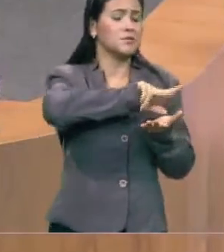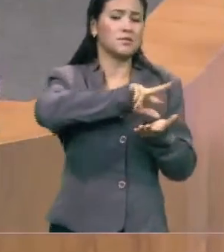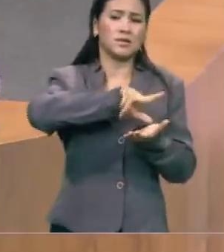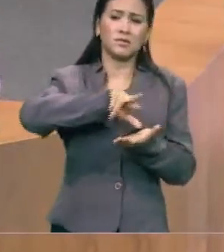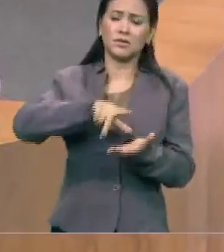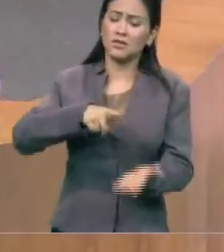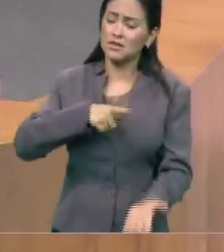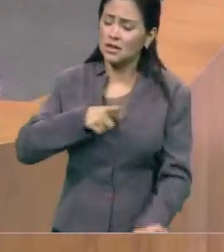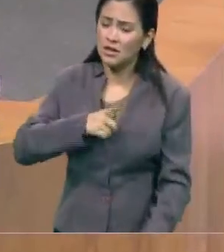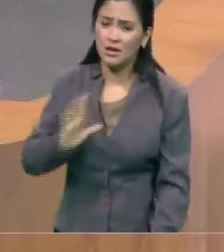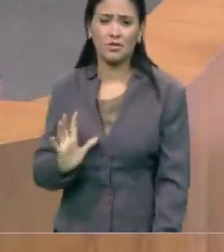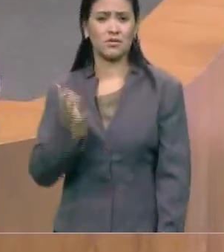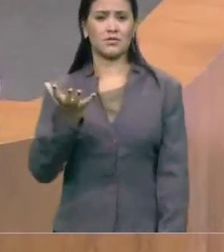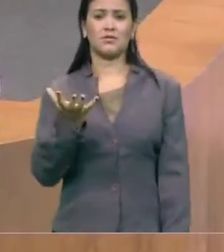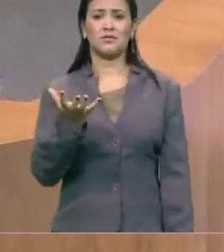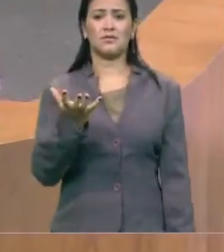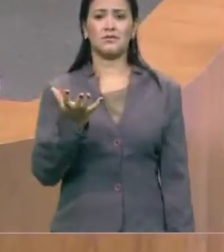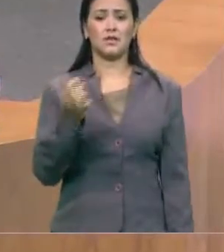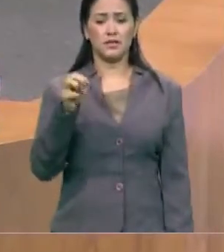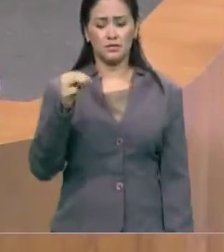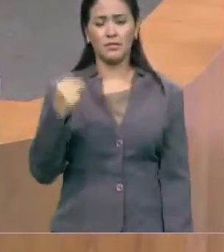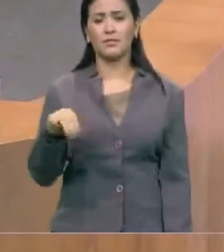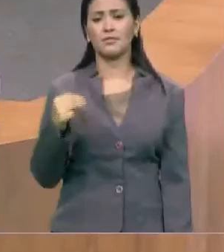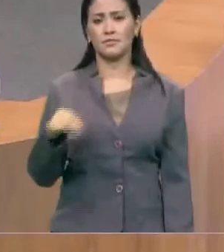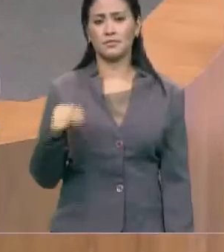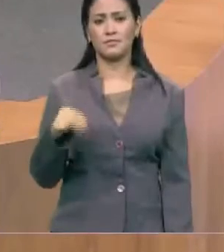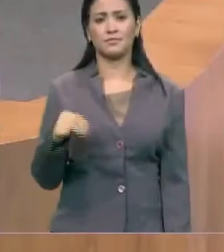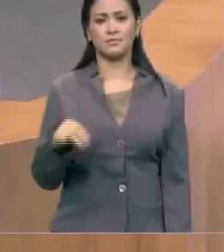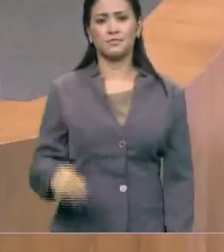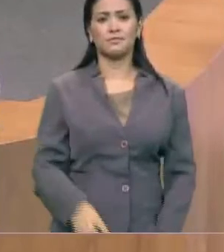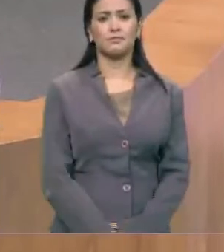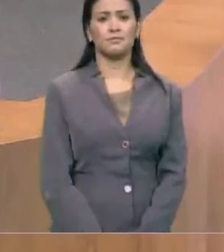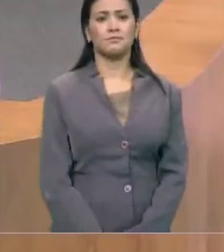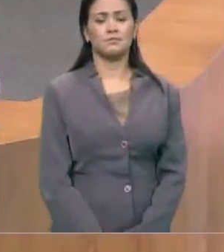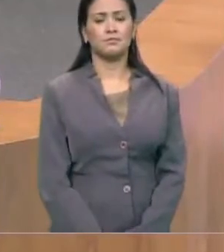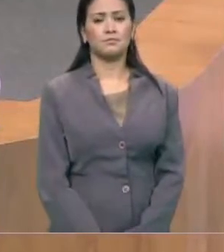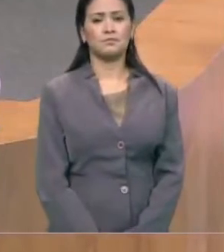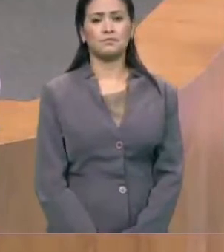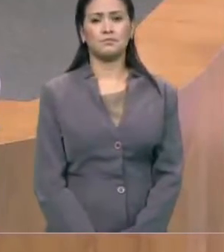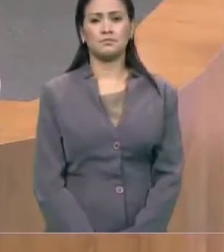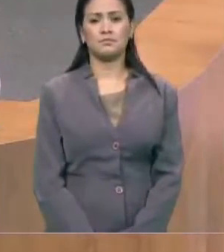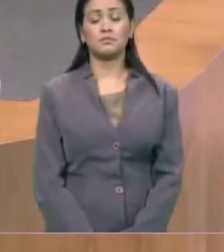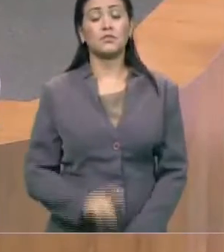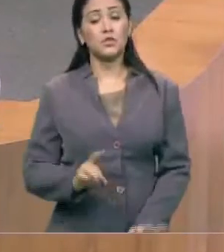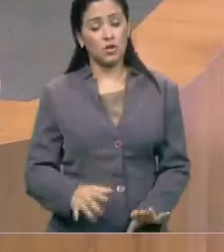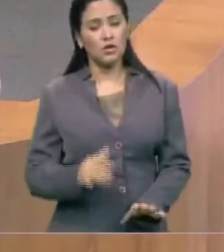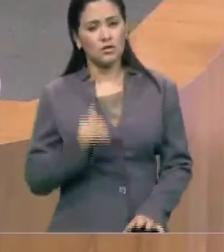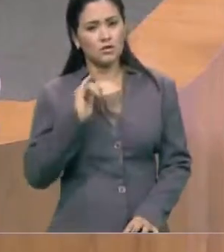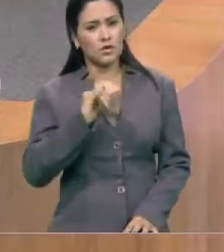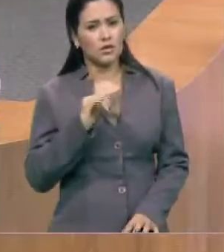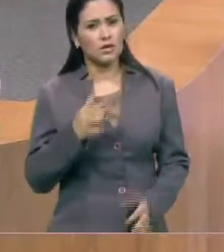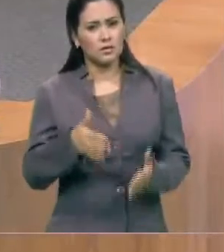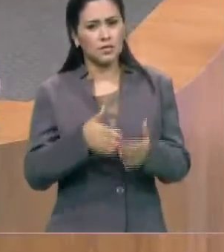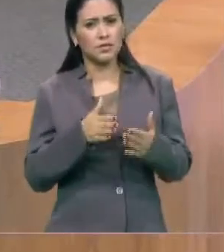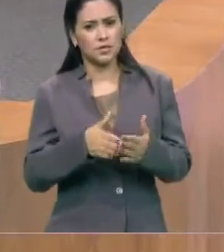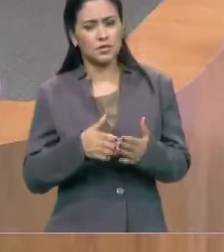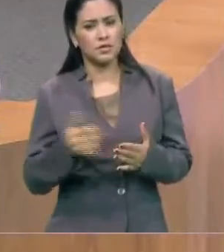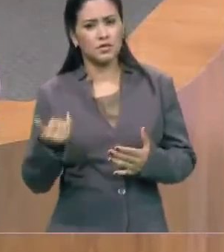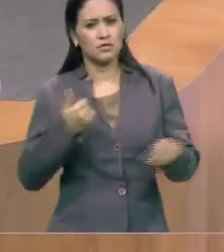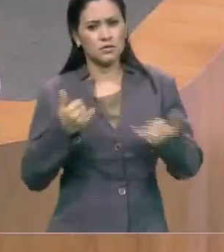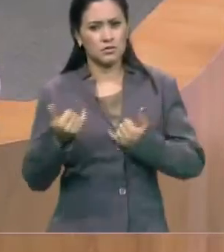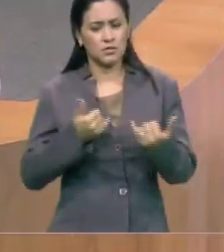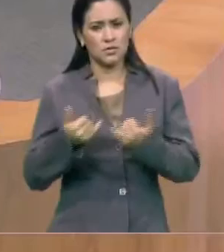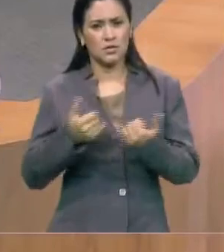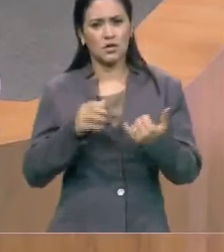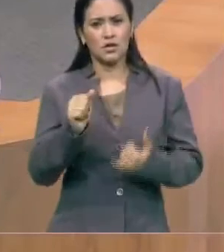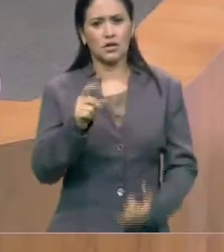quero... É só essa questão do pedido de informações do deputado Adriano, e eu até vou subir e